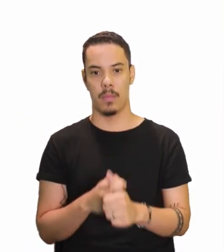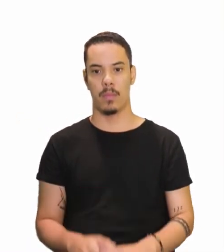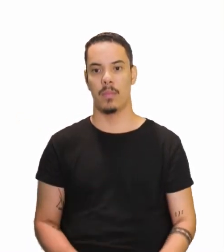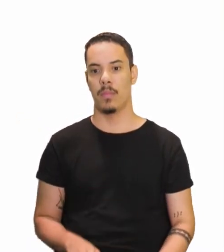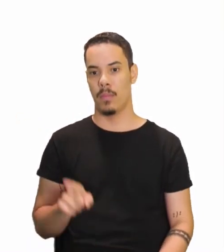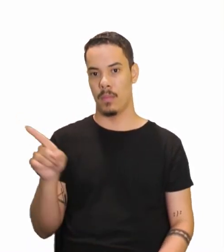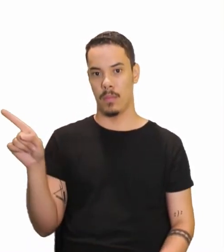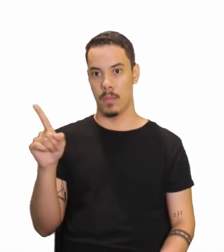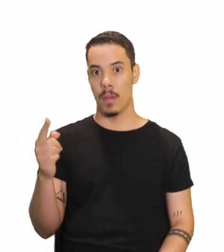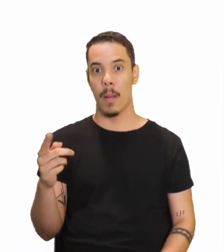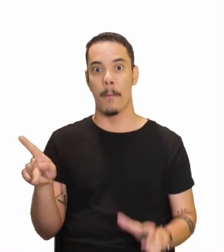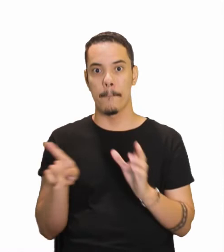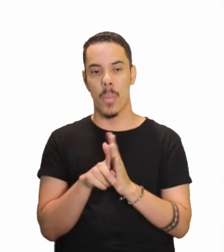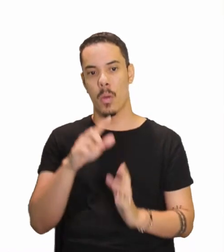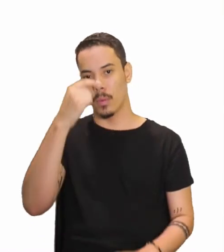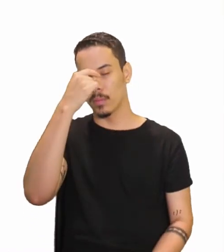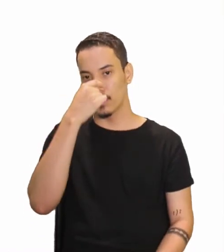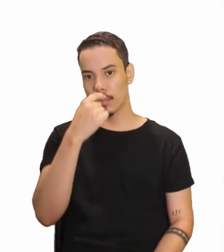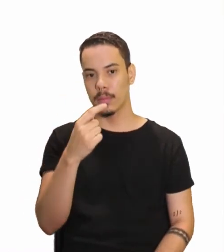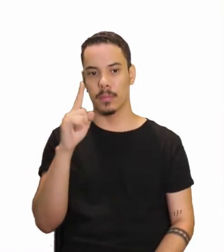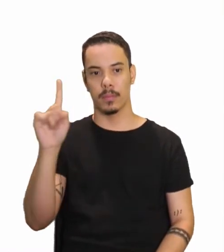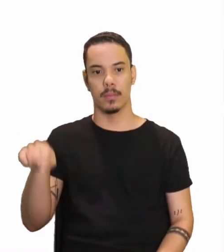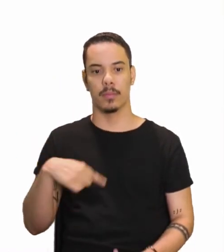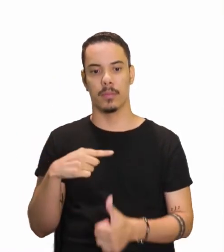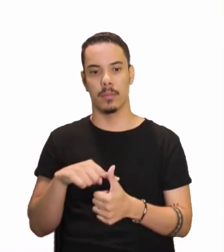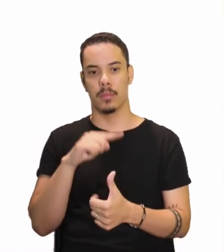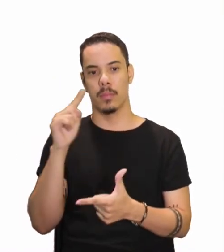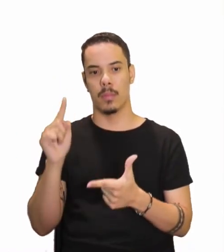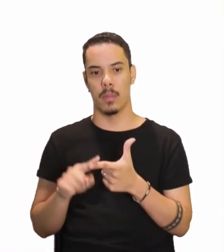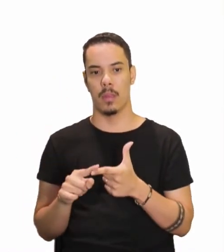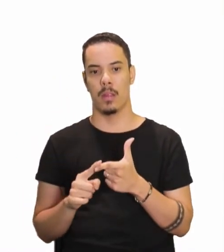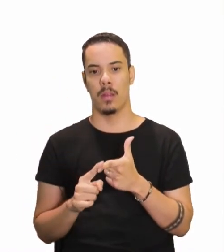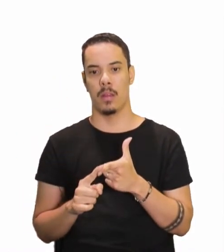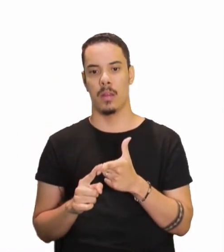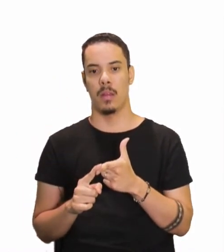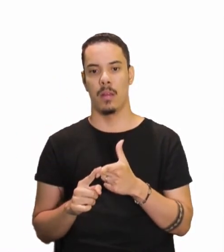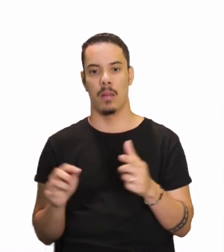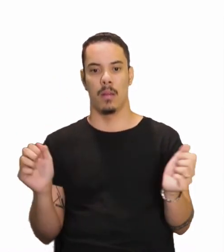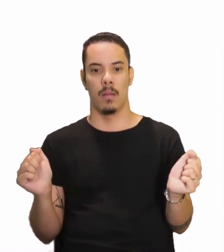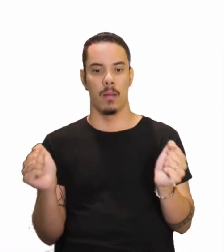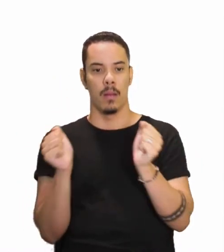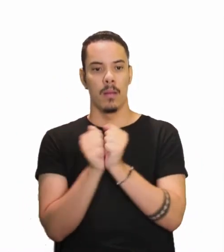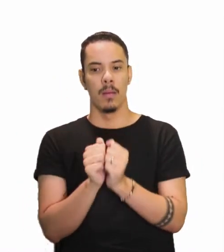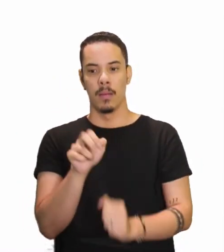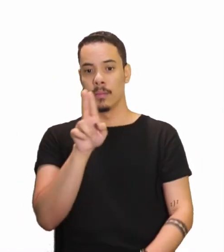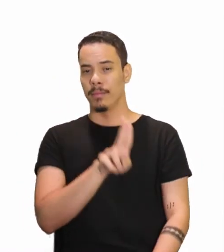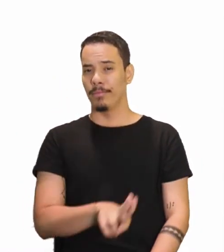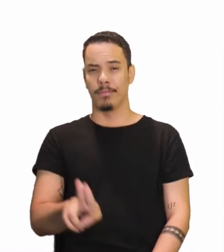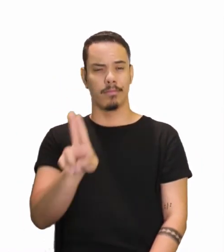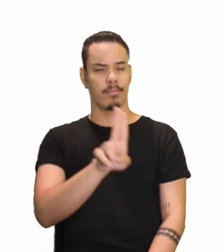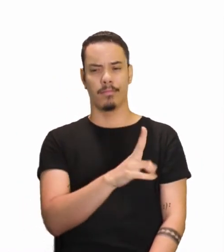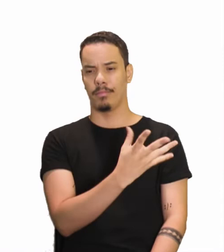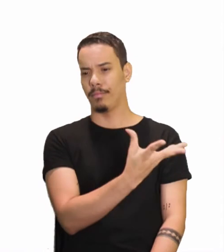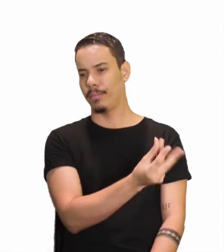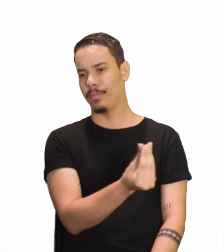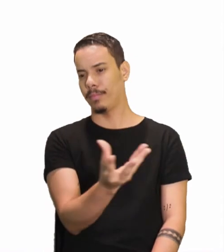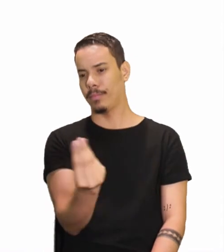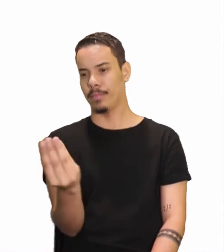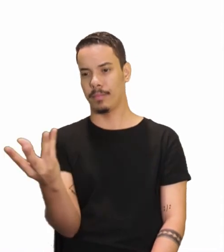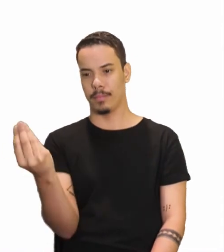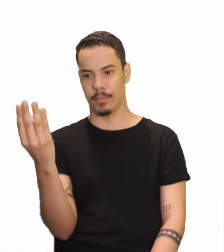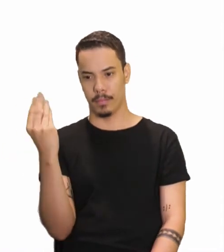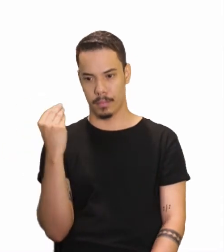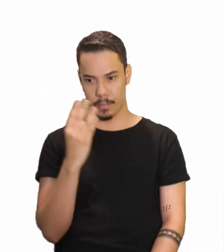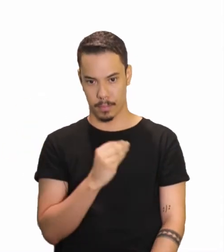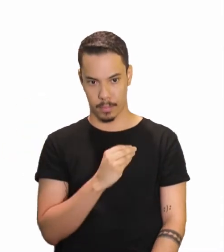está sublinhando para você, e aí nós vamos para os dígrafos em que nós usamos muito, certo? Os nasais,